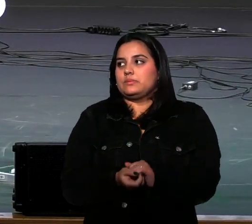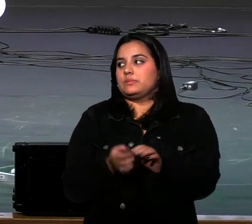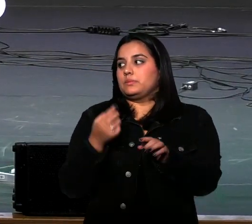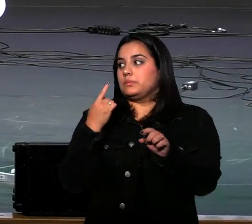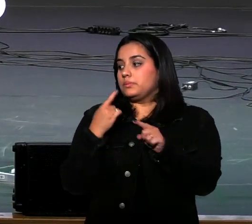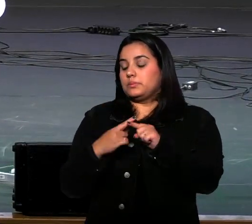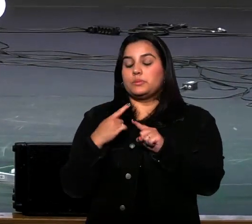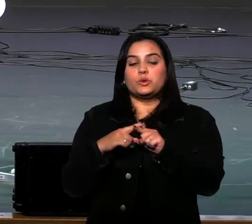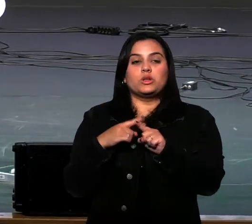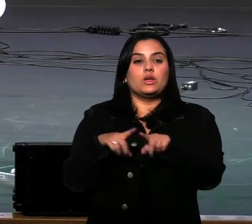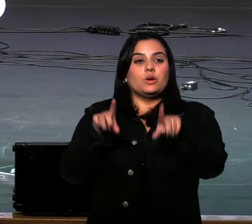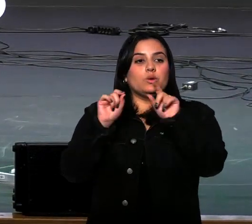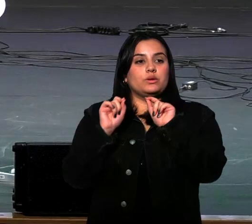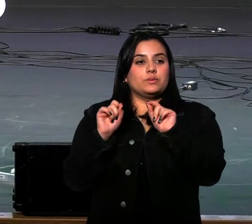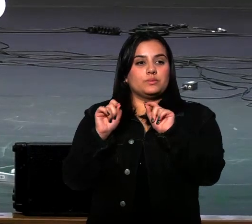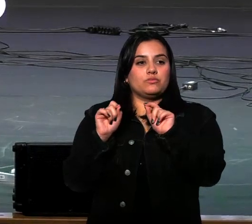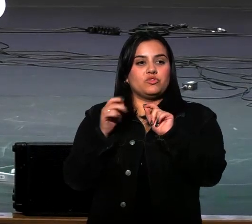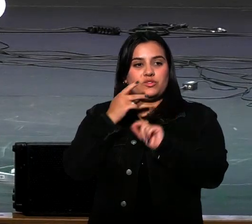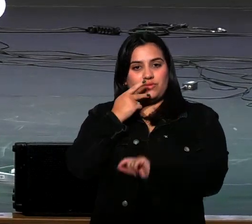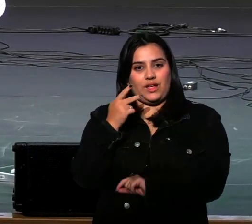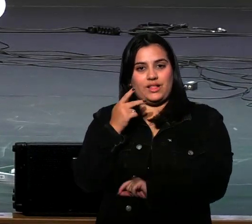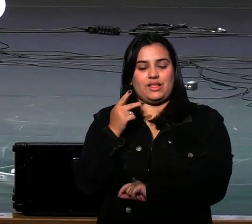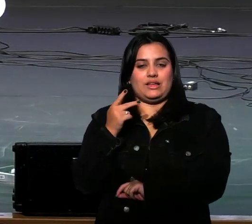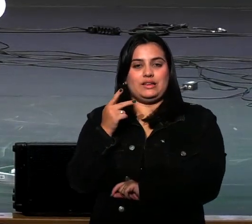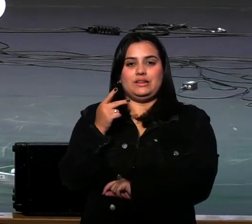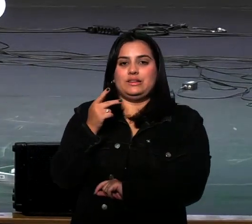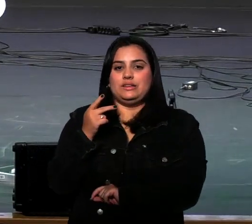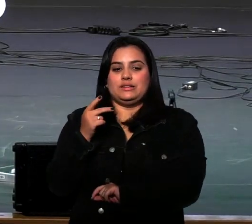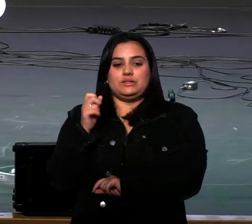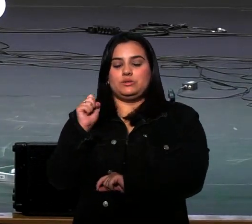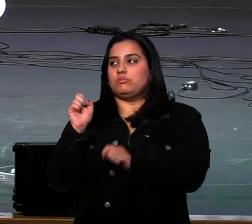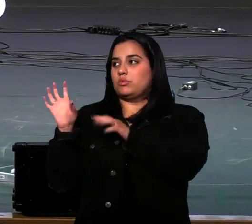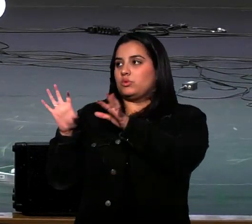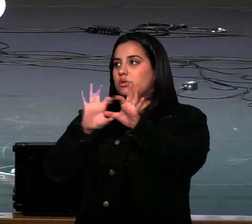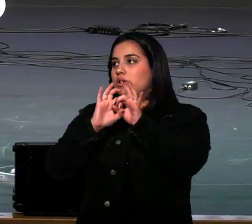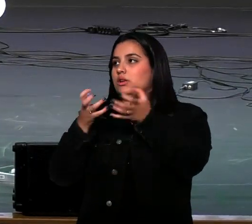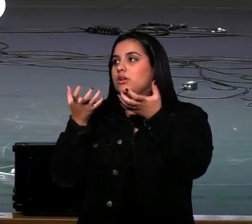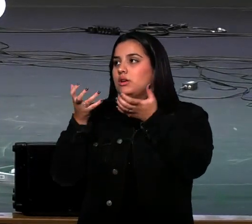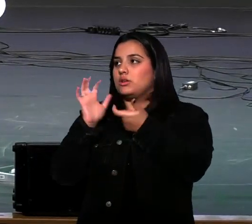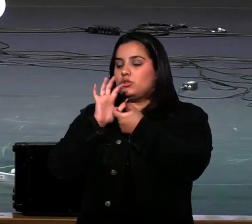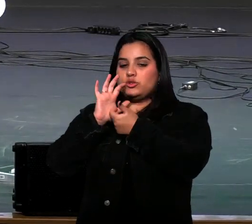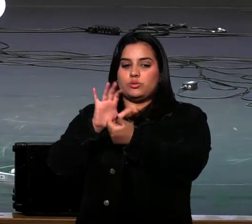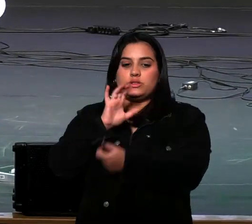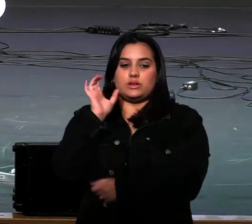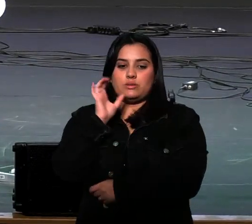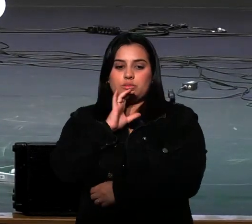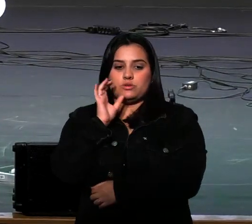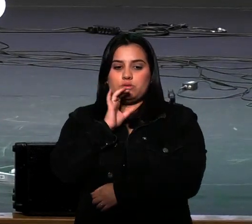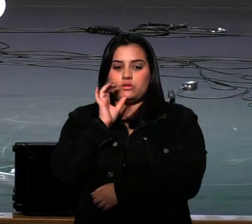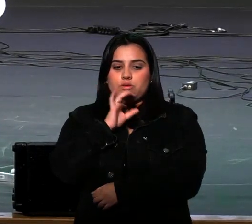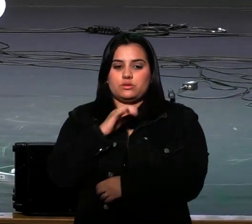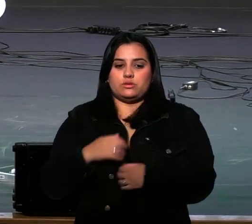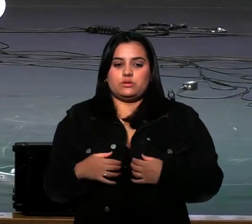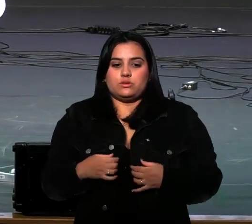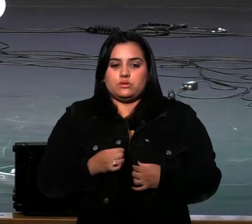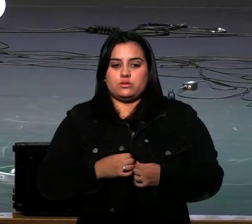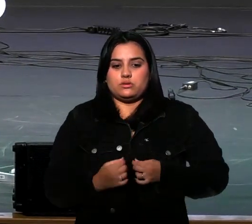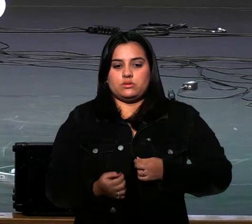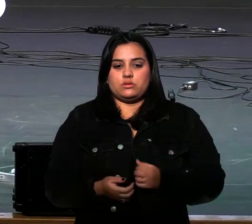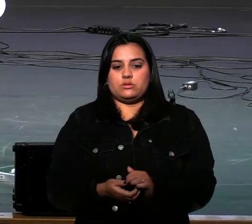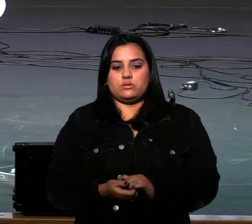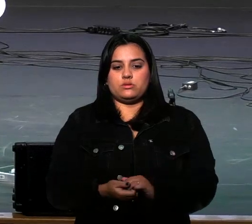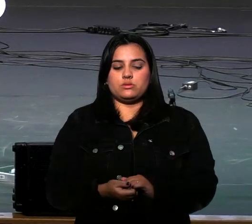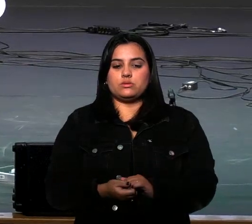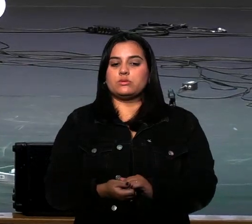Porque quando a gente fala de unidade, queria te mostrar de um outro jeito aqui, ó, rapidinho. Deixa alguém na produção que puder me ajudar rapidinho só